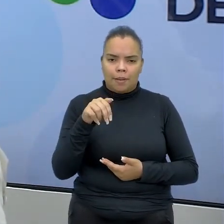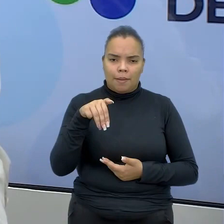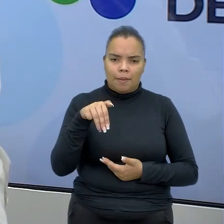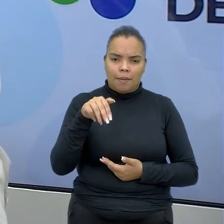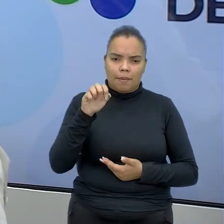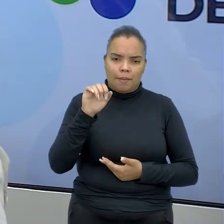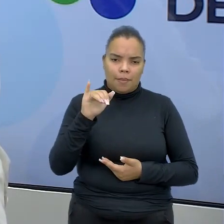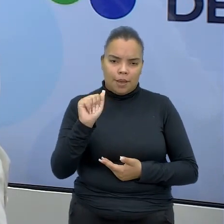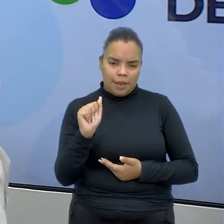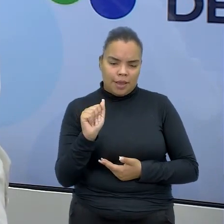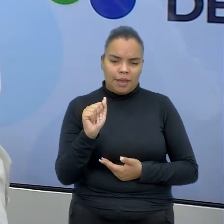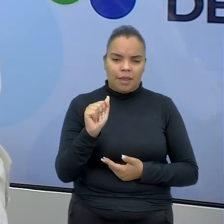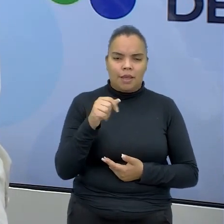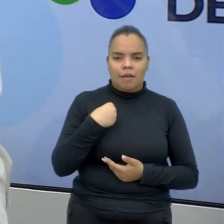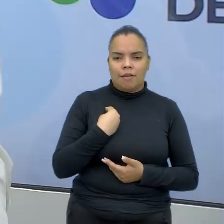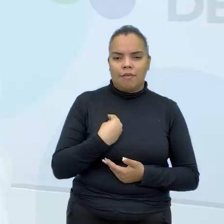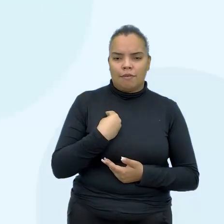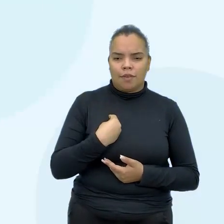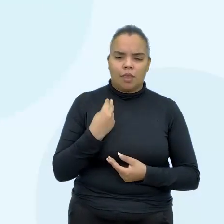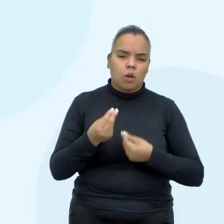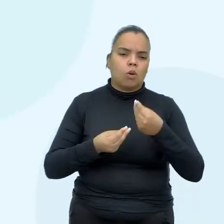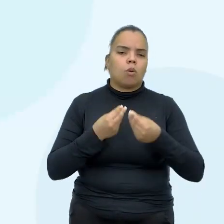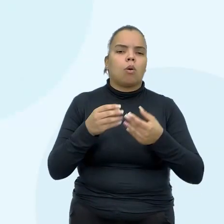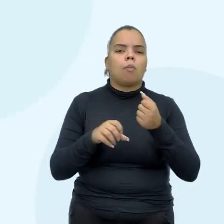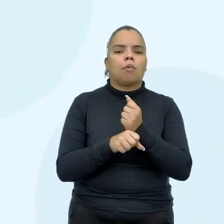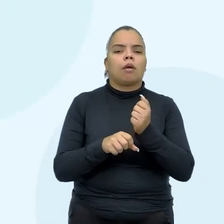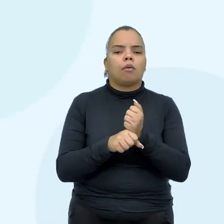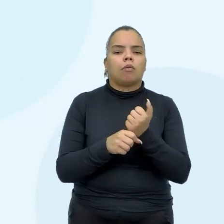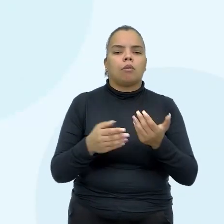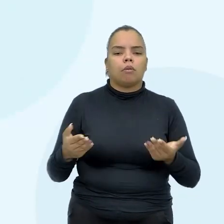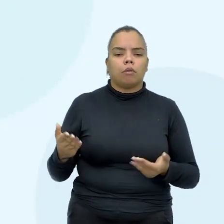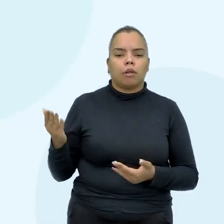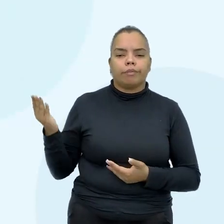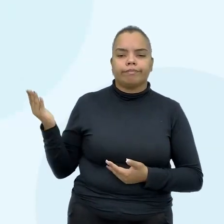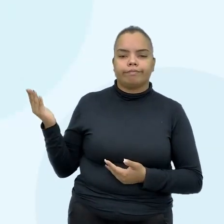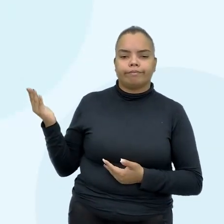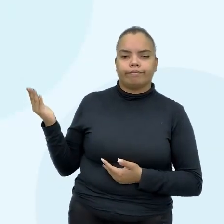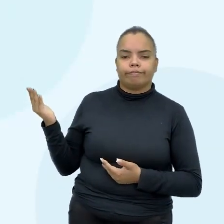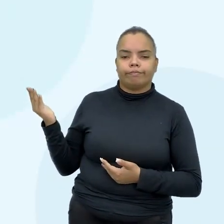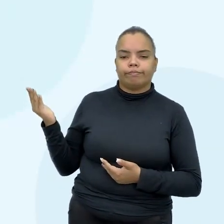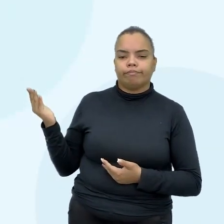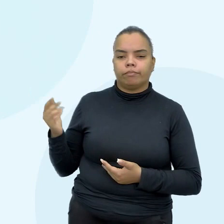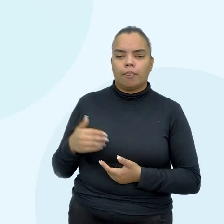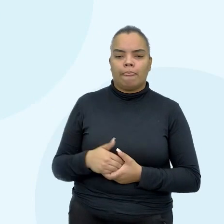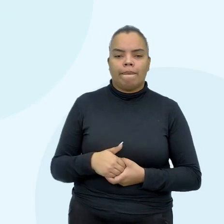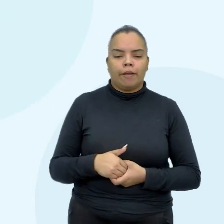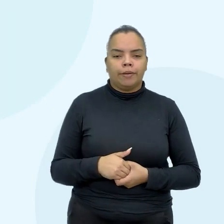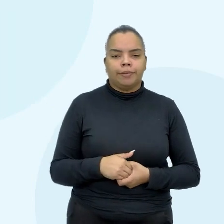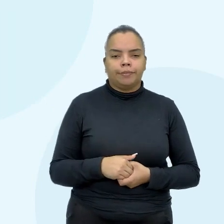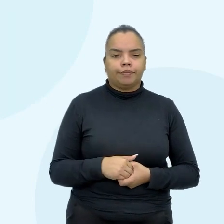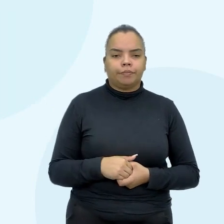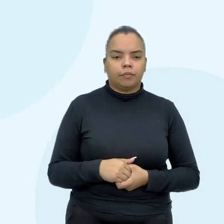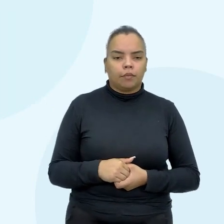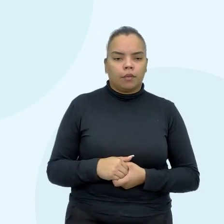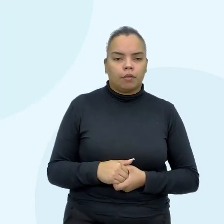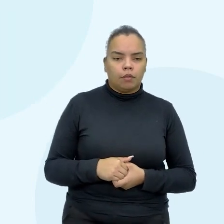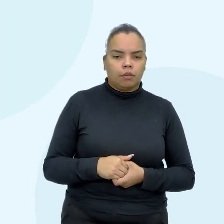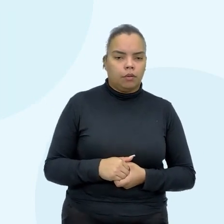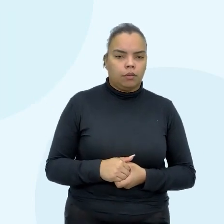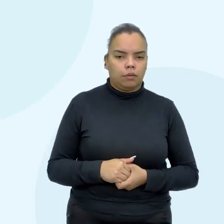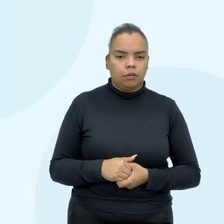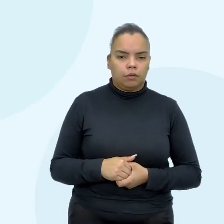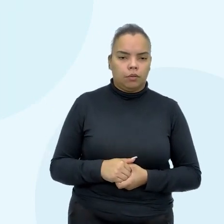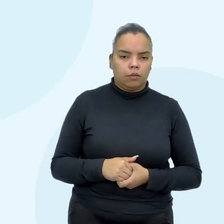Como se calcula a meia-vida, né, desses isótopos, né? Bom, fizemos aqui um organograma, né, para